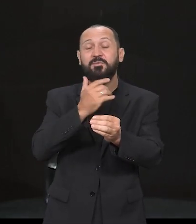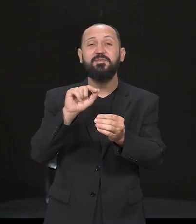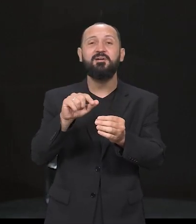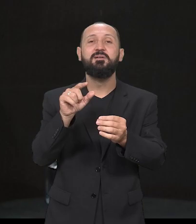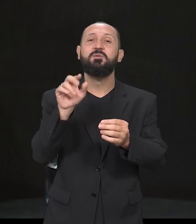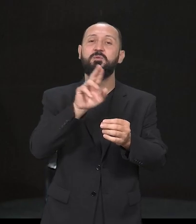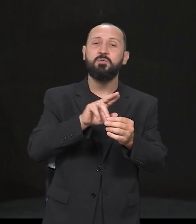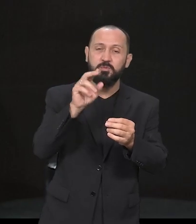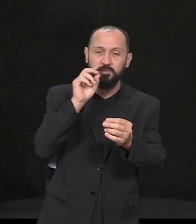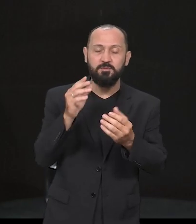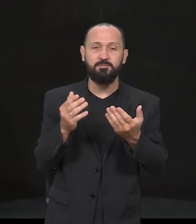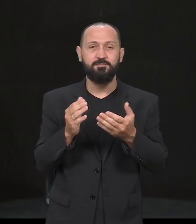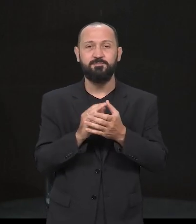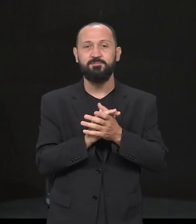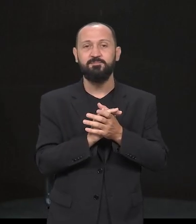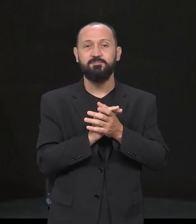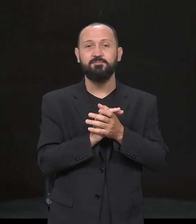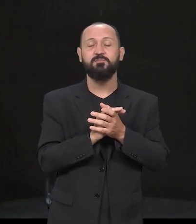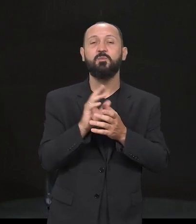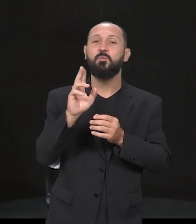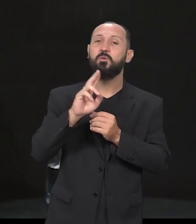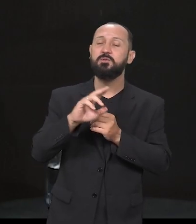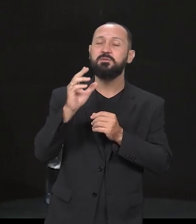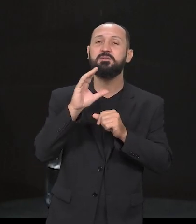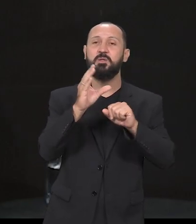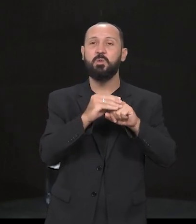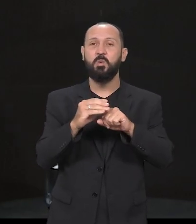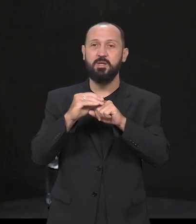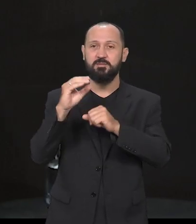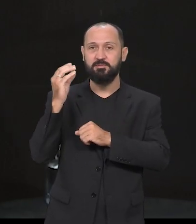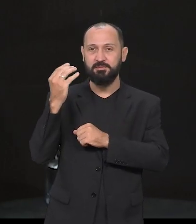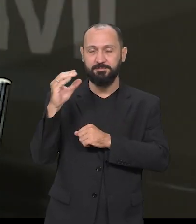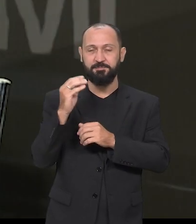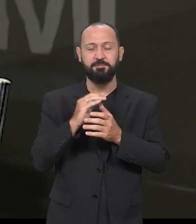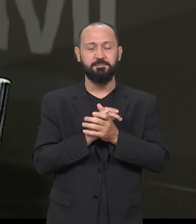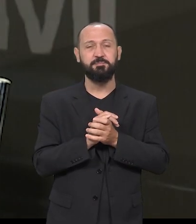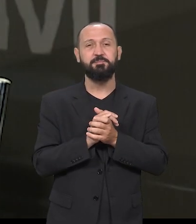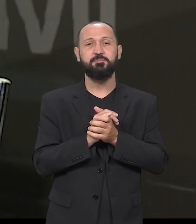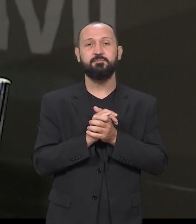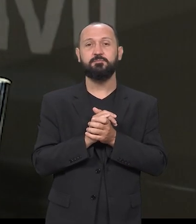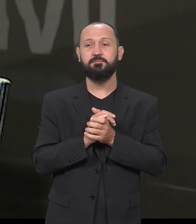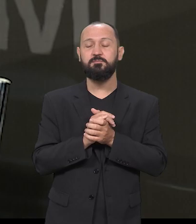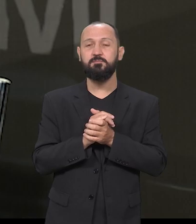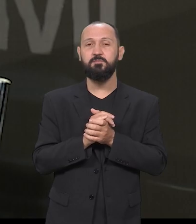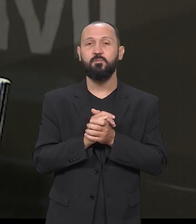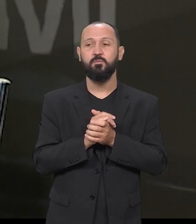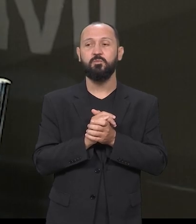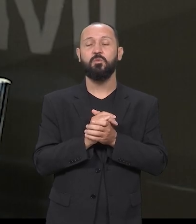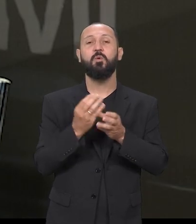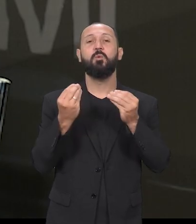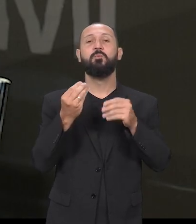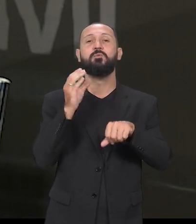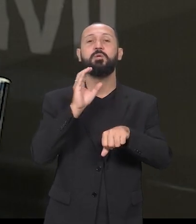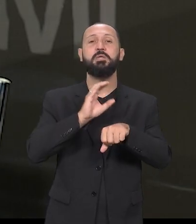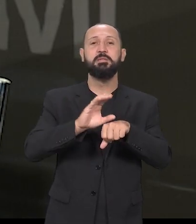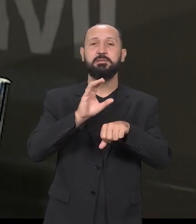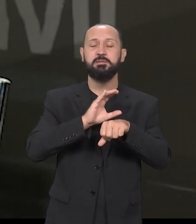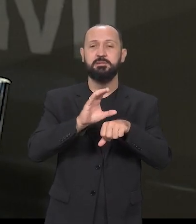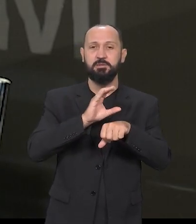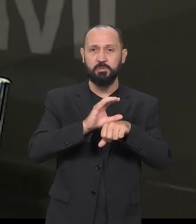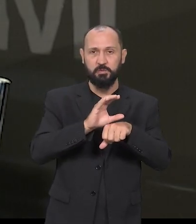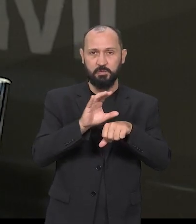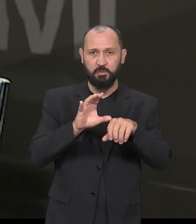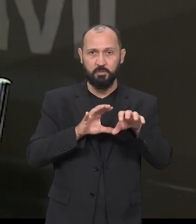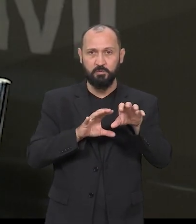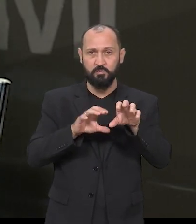né, trabalhar naquele vestígio usando o conhecimento científico. E como foi o seu curso de formação,